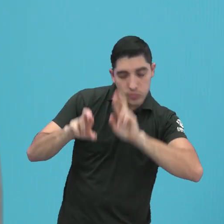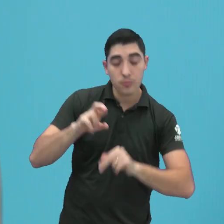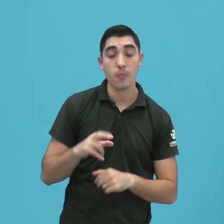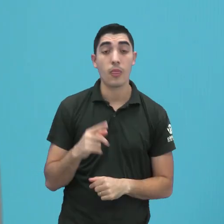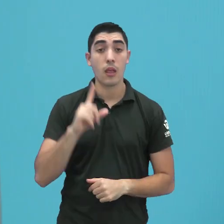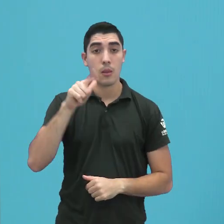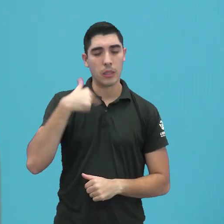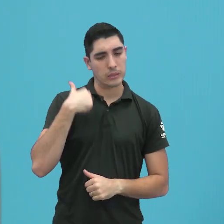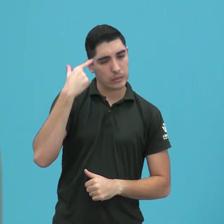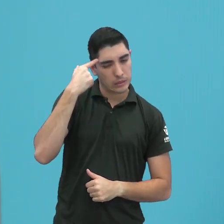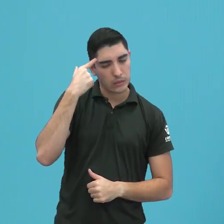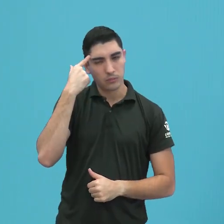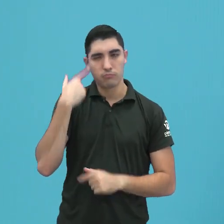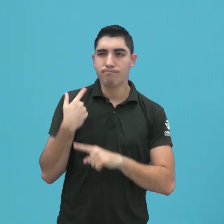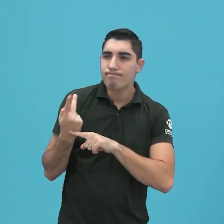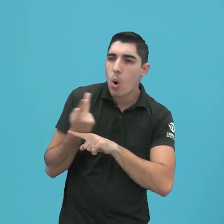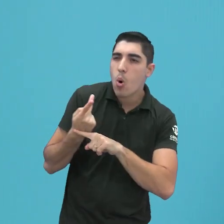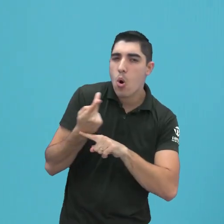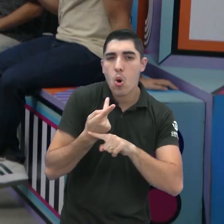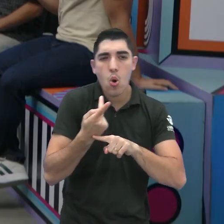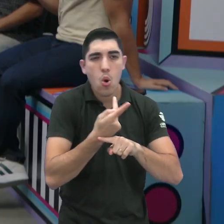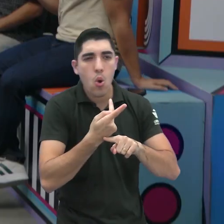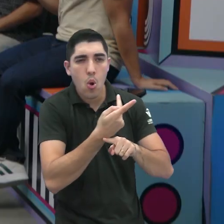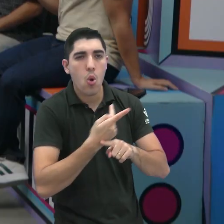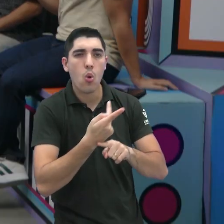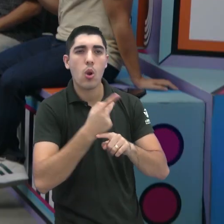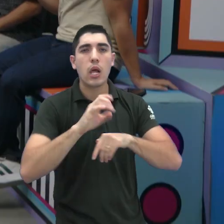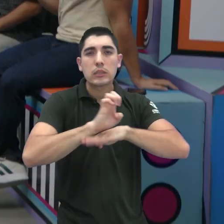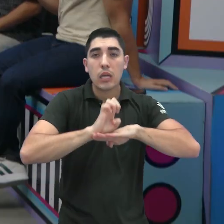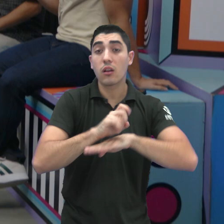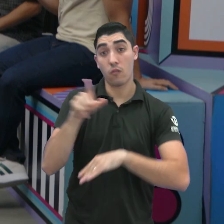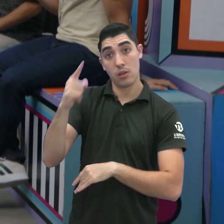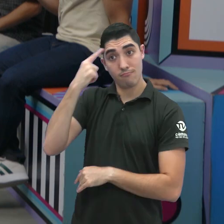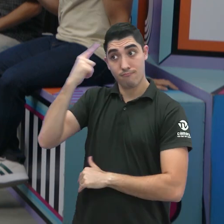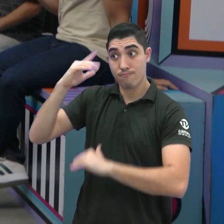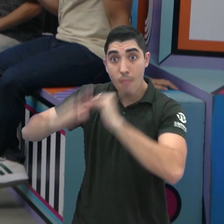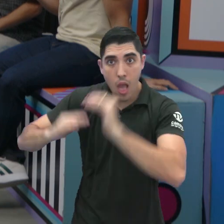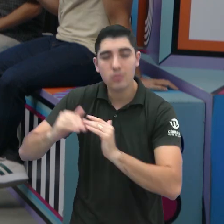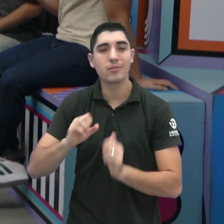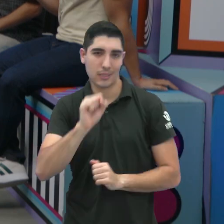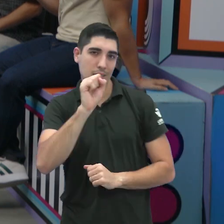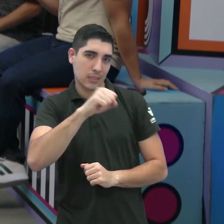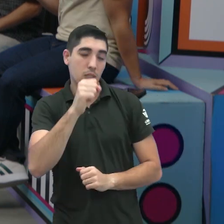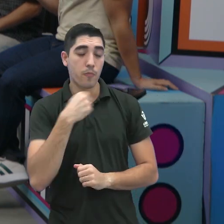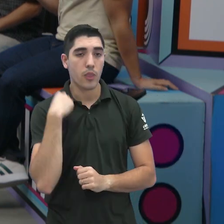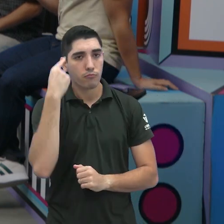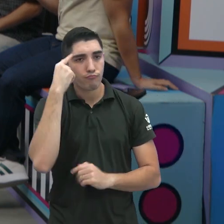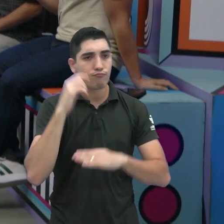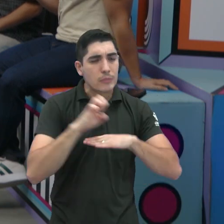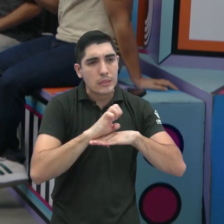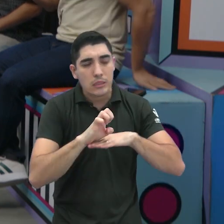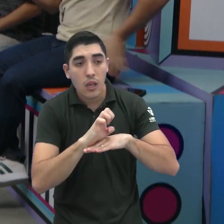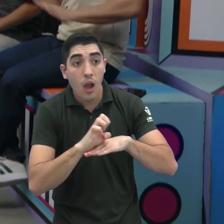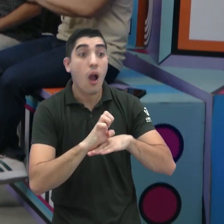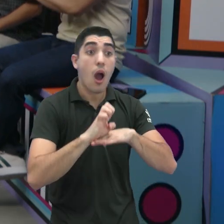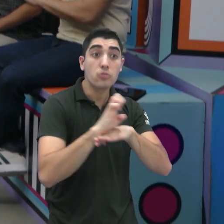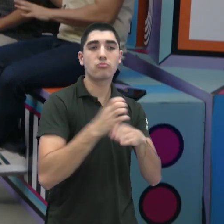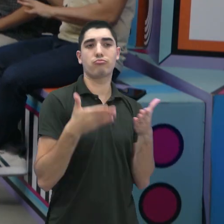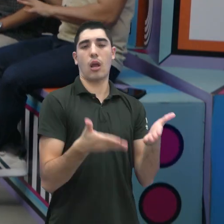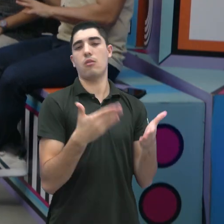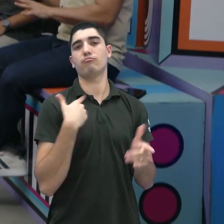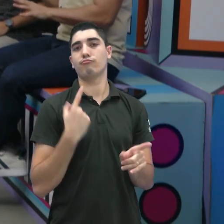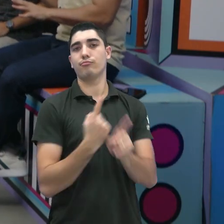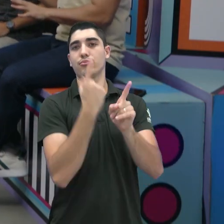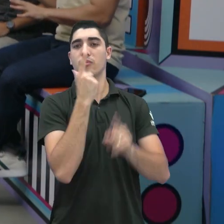trabalhando atrás do estágio, assim. Na prática. Exato, eu tinha uma ideia do que eu queria seguir, Aham. mas foi no estágio, assim. E tá